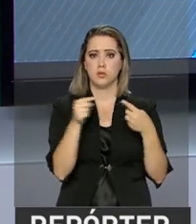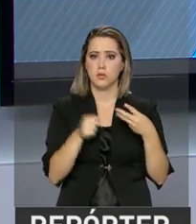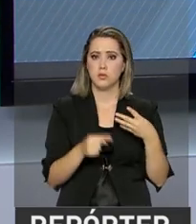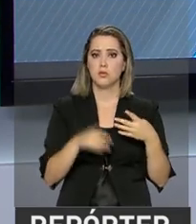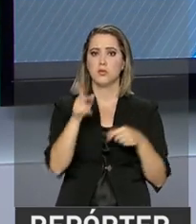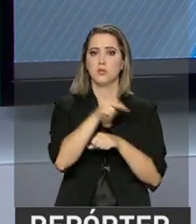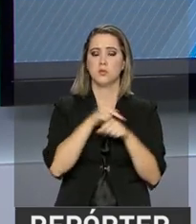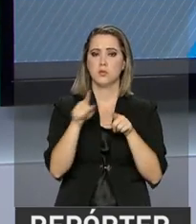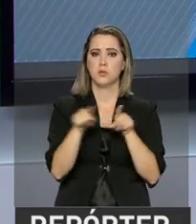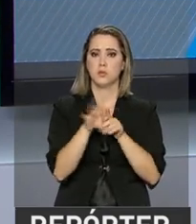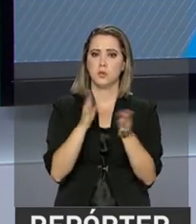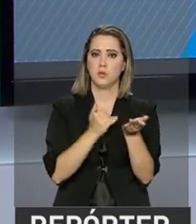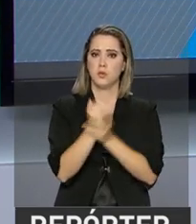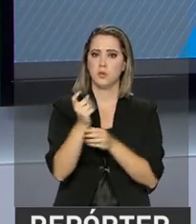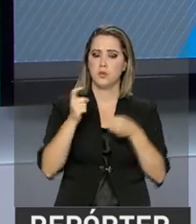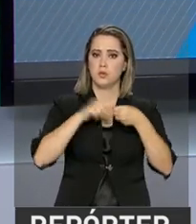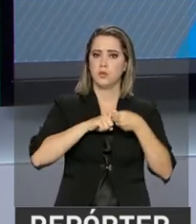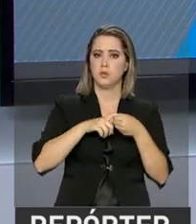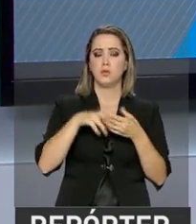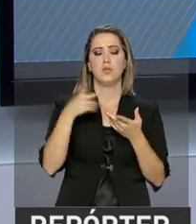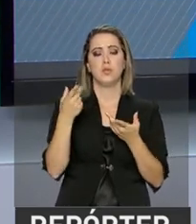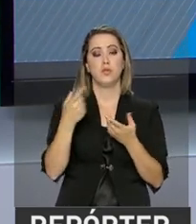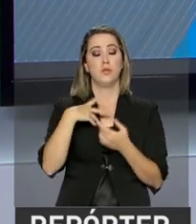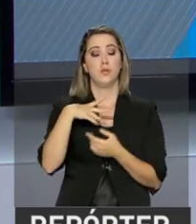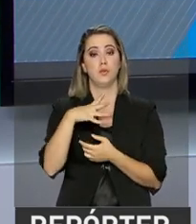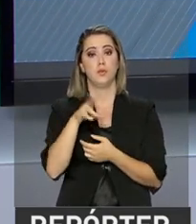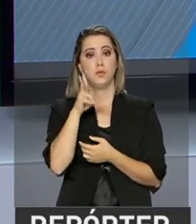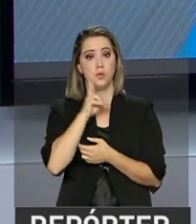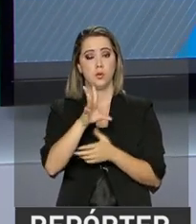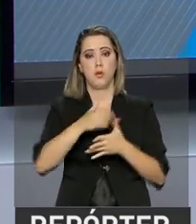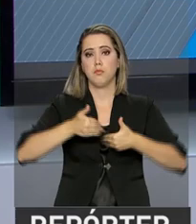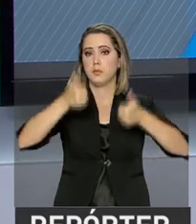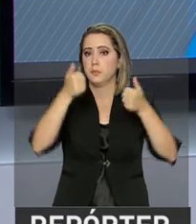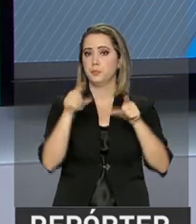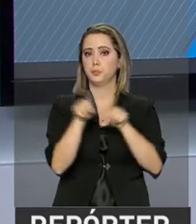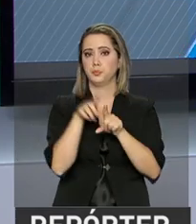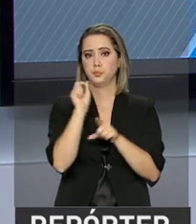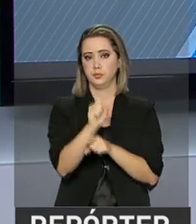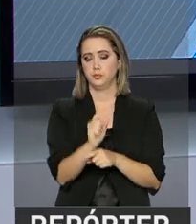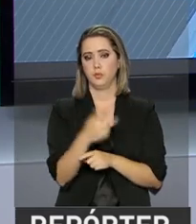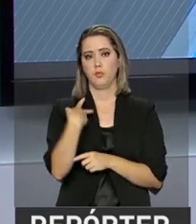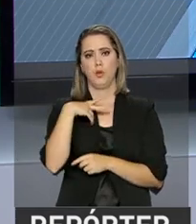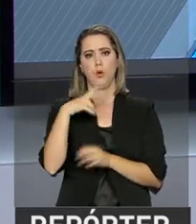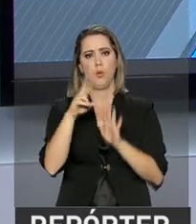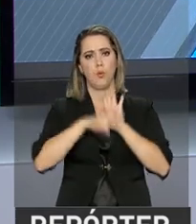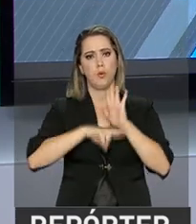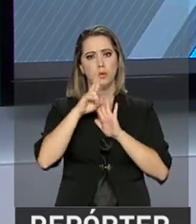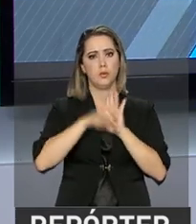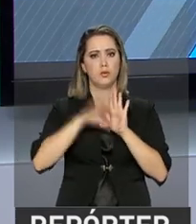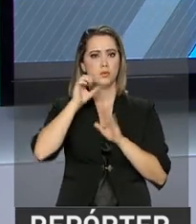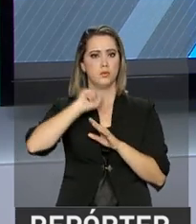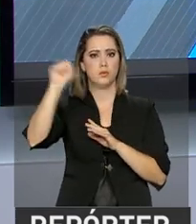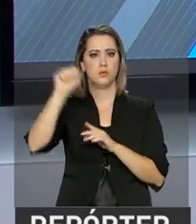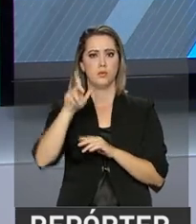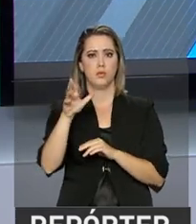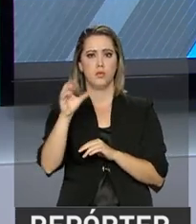o país também começa a retomar o fôlego. É o que mostra o relatório de abril do CAGED.